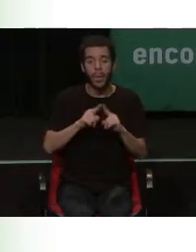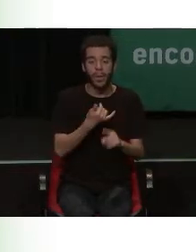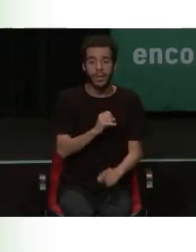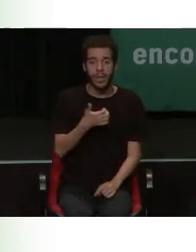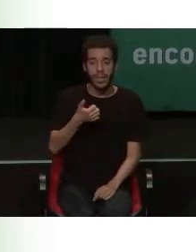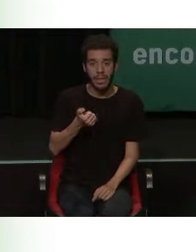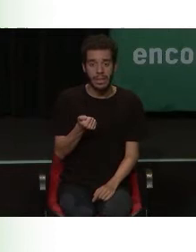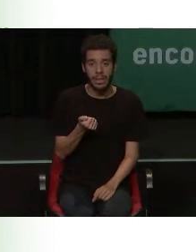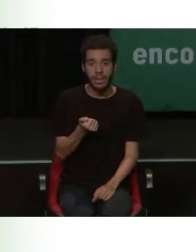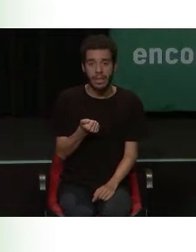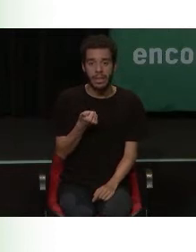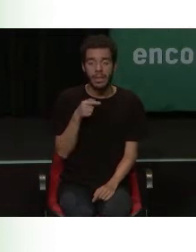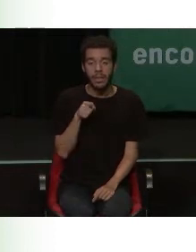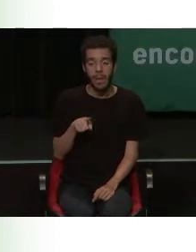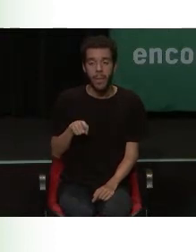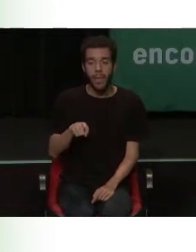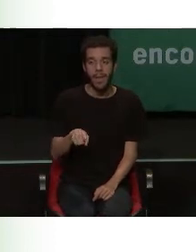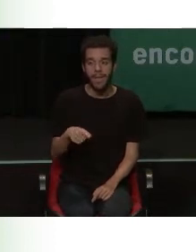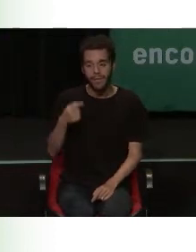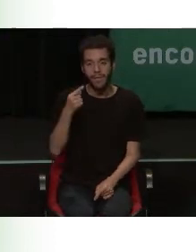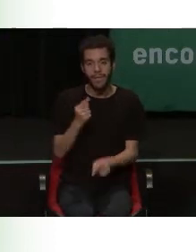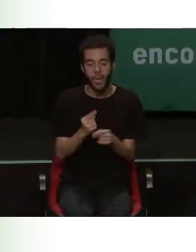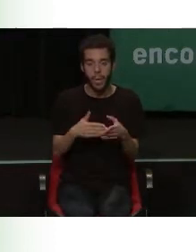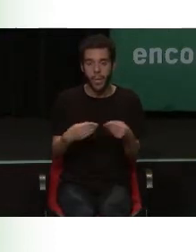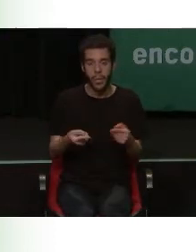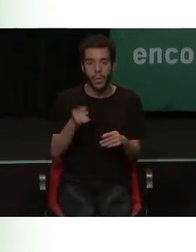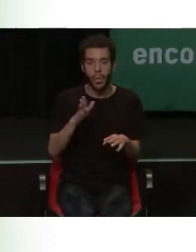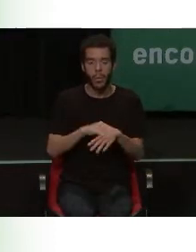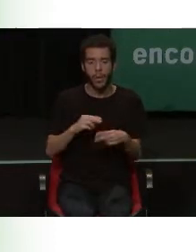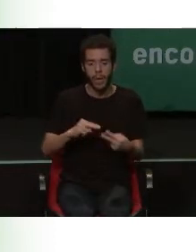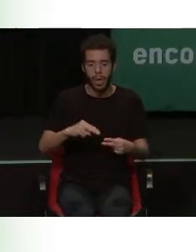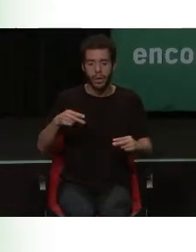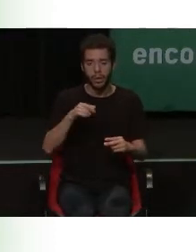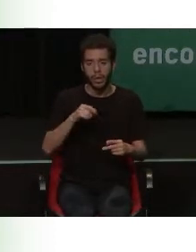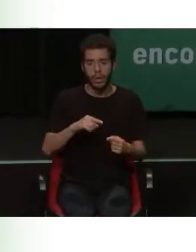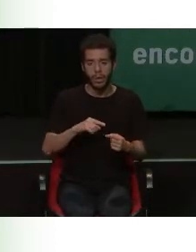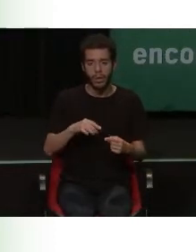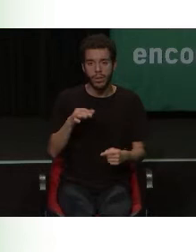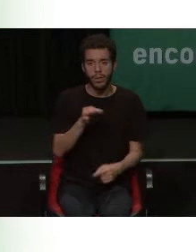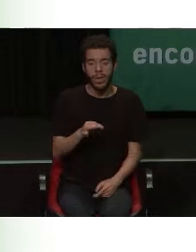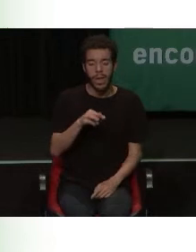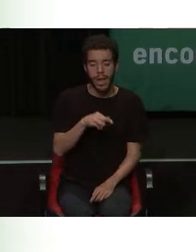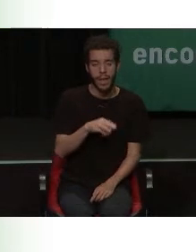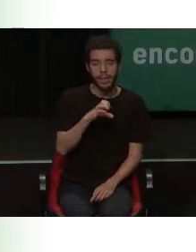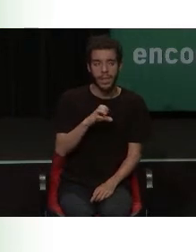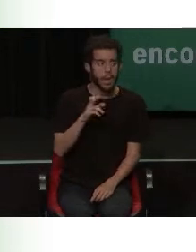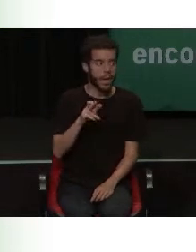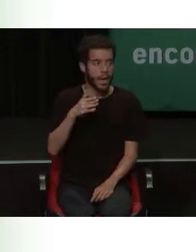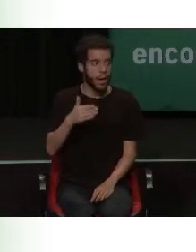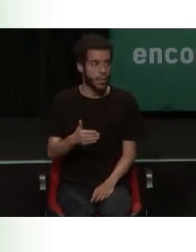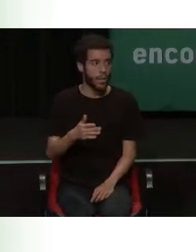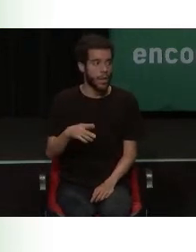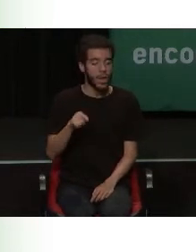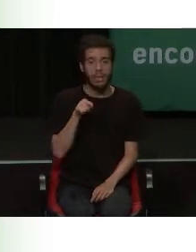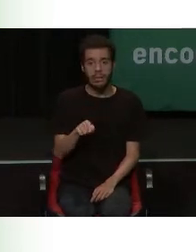foi relacionada com o aparecimento de um gene denominado gene MCR1, e esse